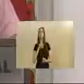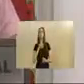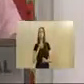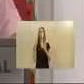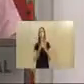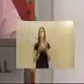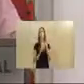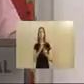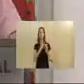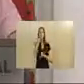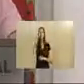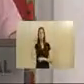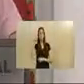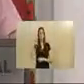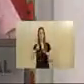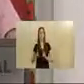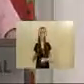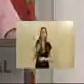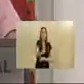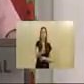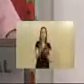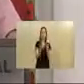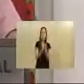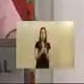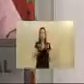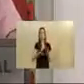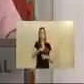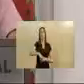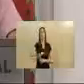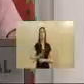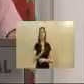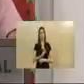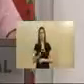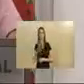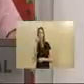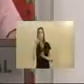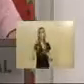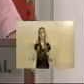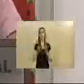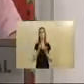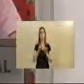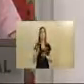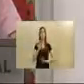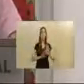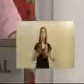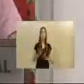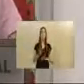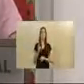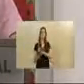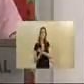de pessoas com deficiência no meio em que vive e projeto cuidando do meu dinheiro